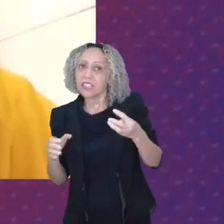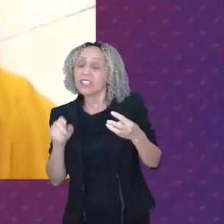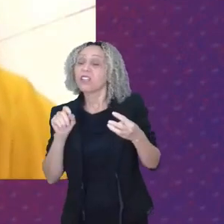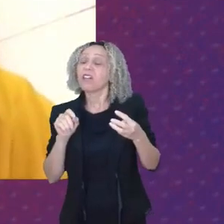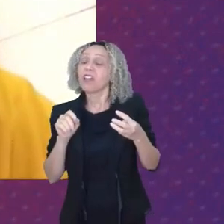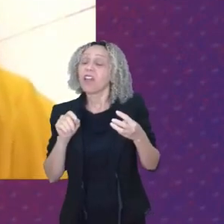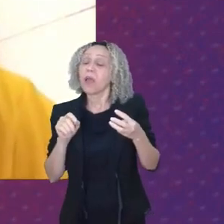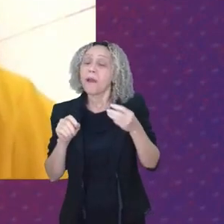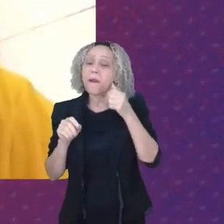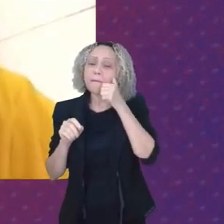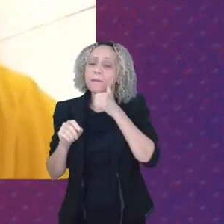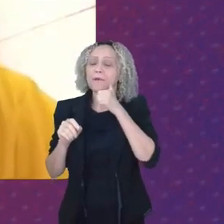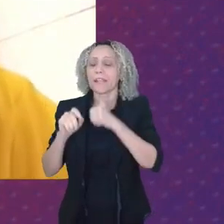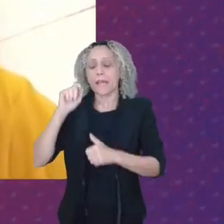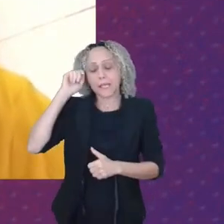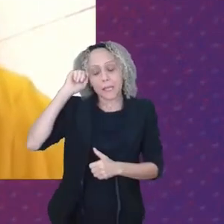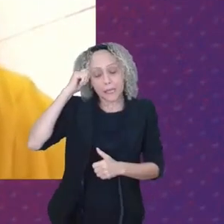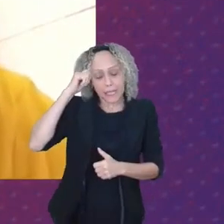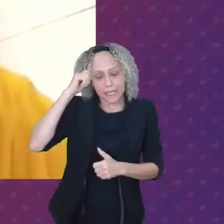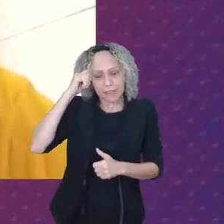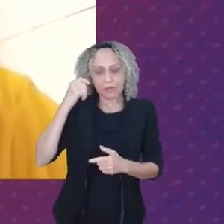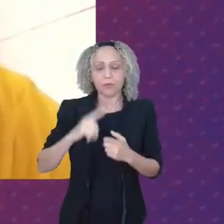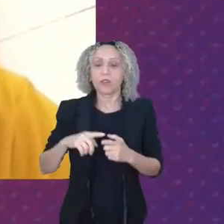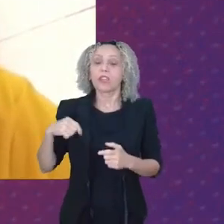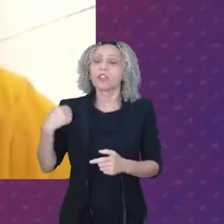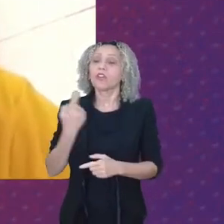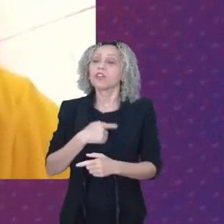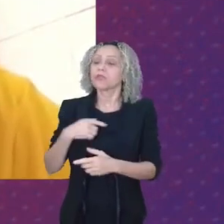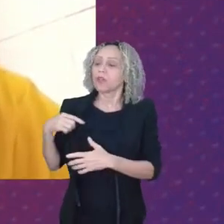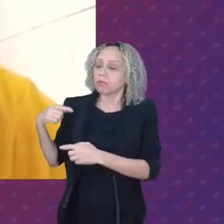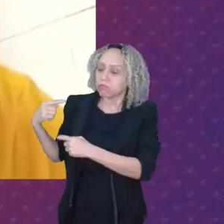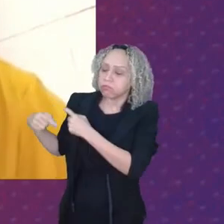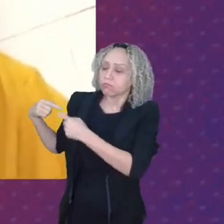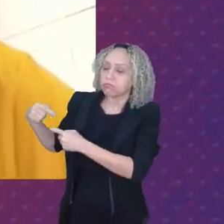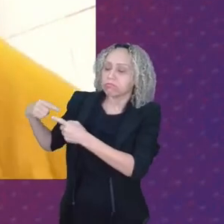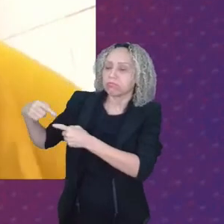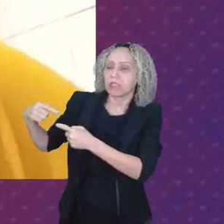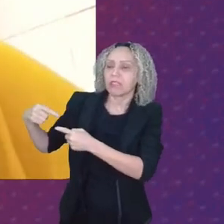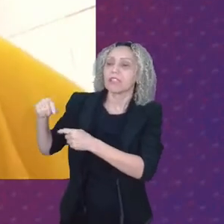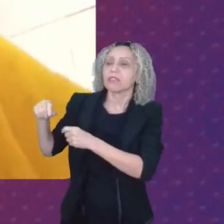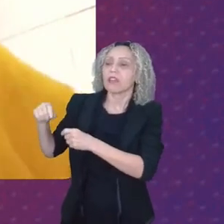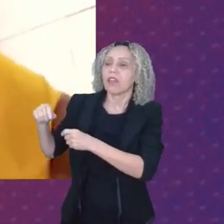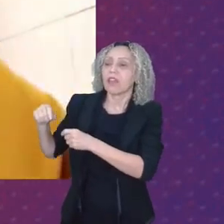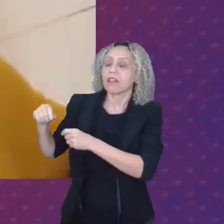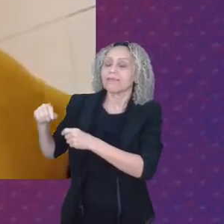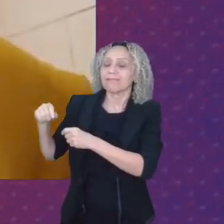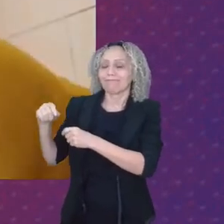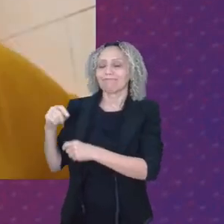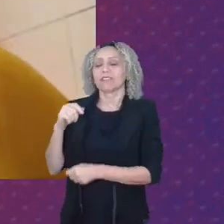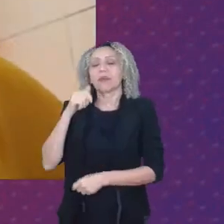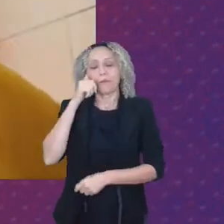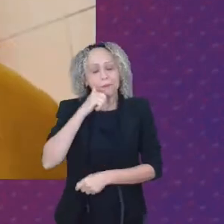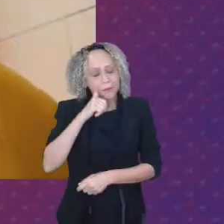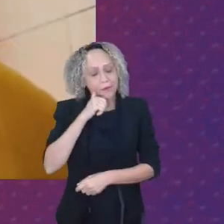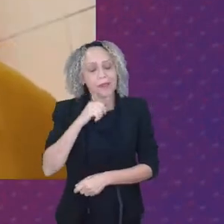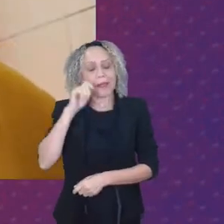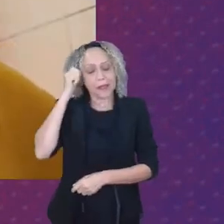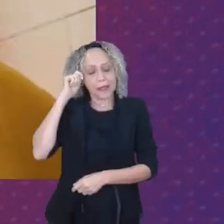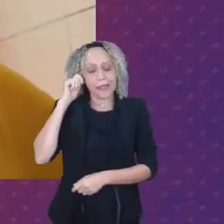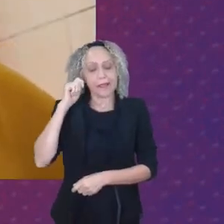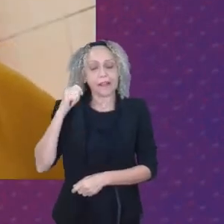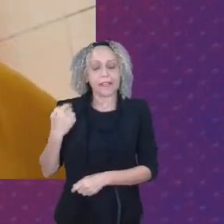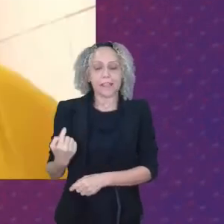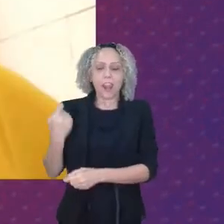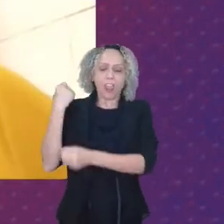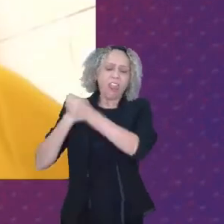descendentes de mulheres negras que foram traficadas e escravizadas. E aí a nossa luta começou logo